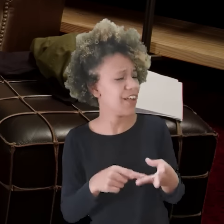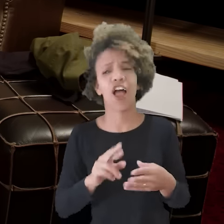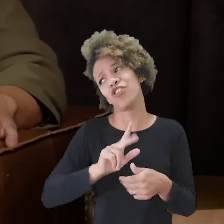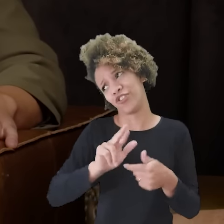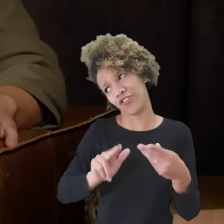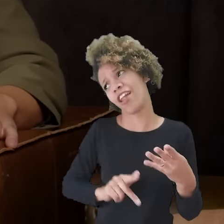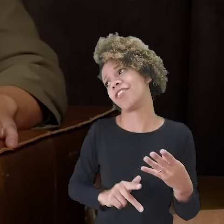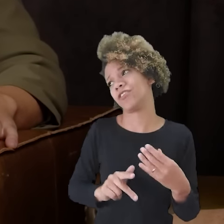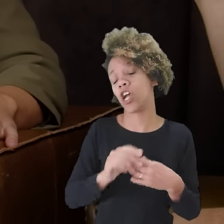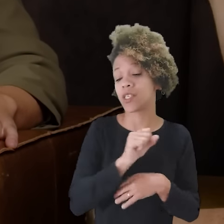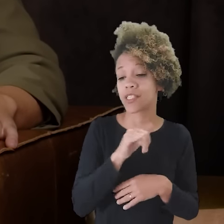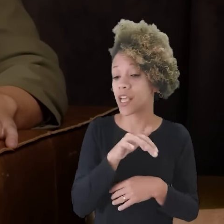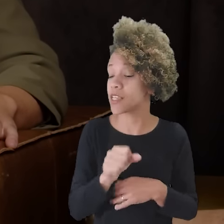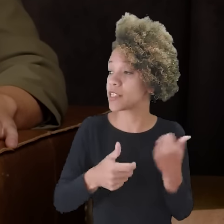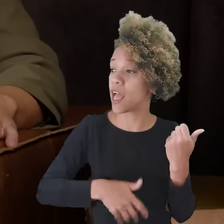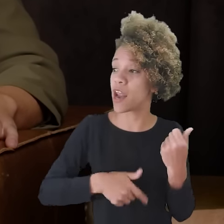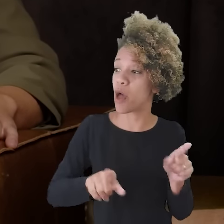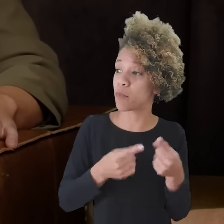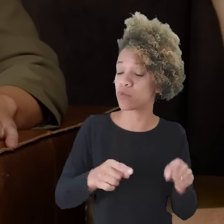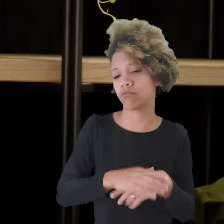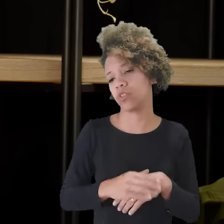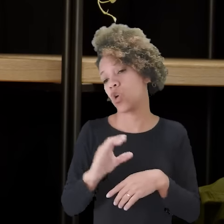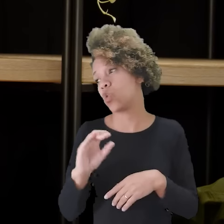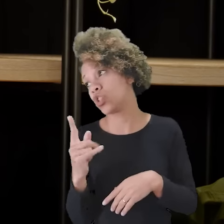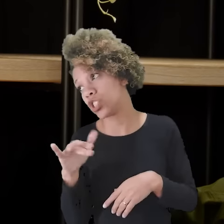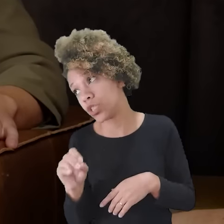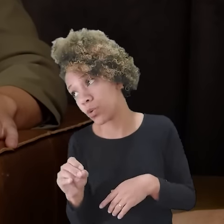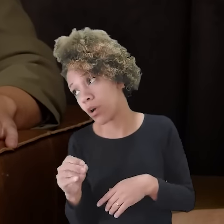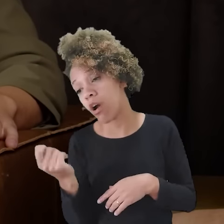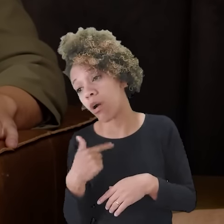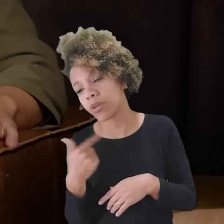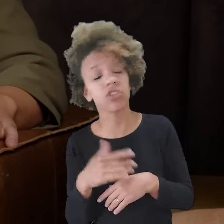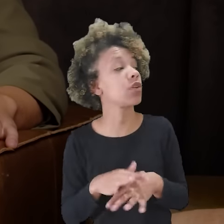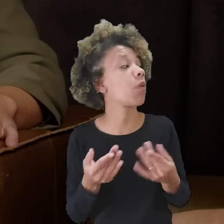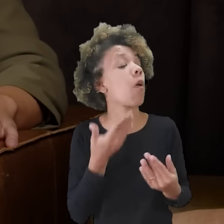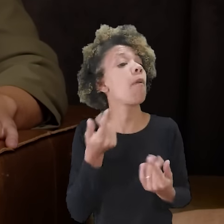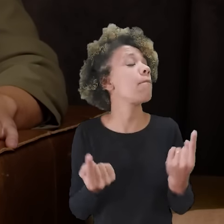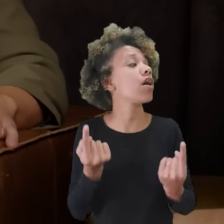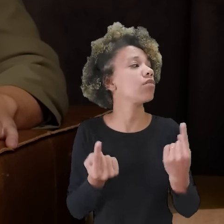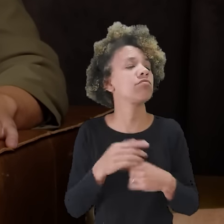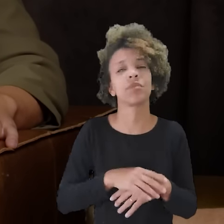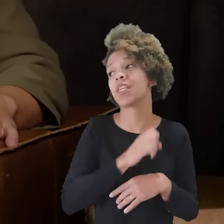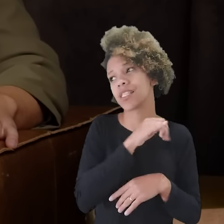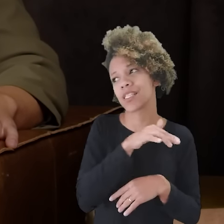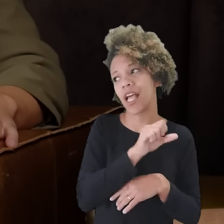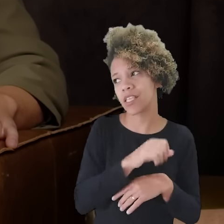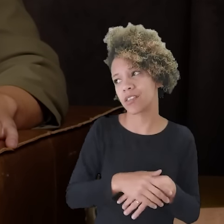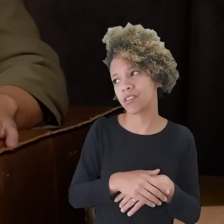o Chico Science era músico né o Chico Anysio era comediante eu gosto muito do Chico Science